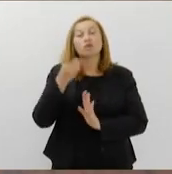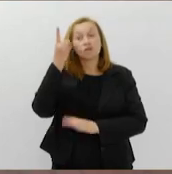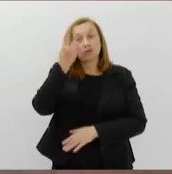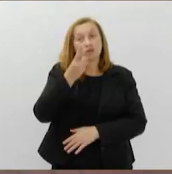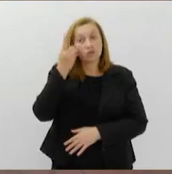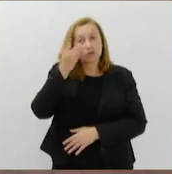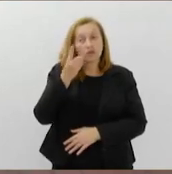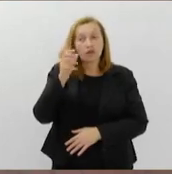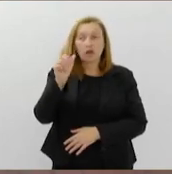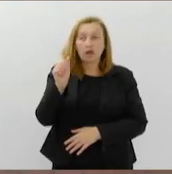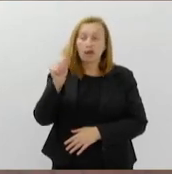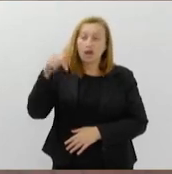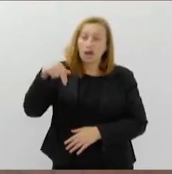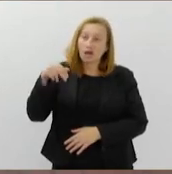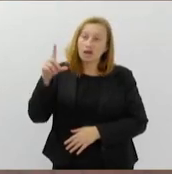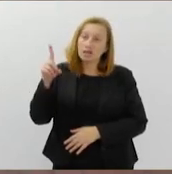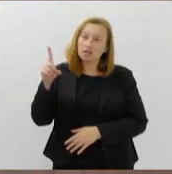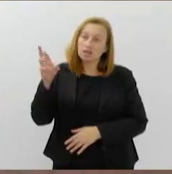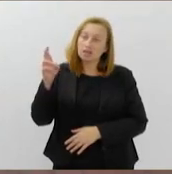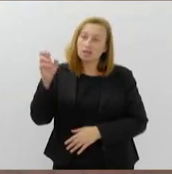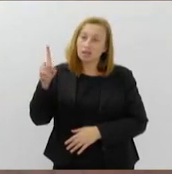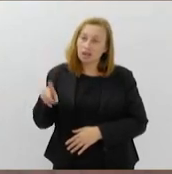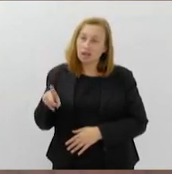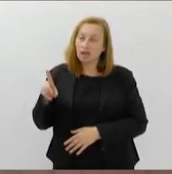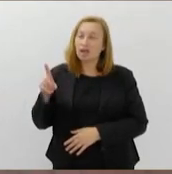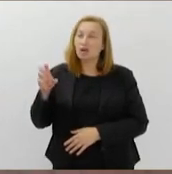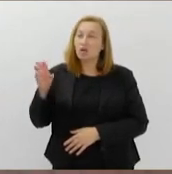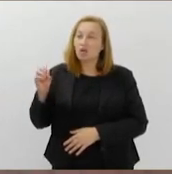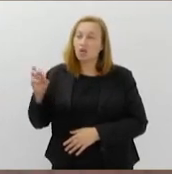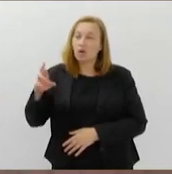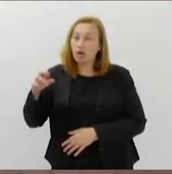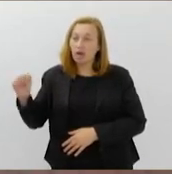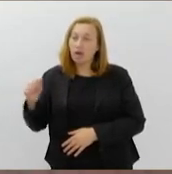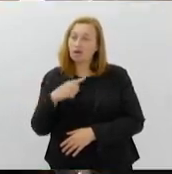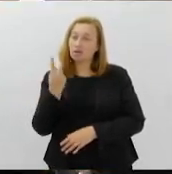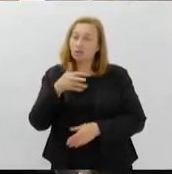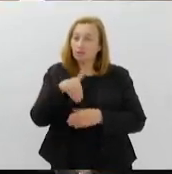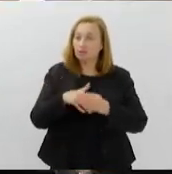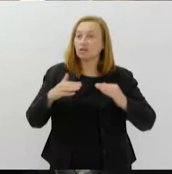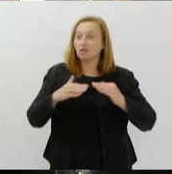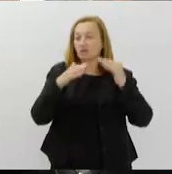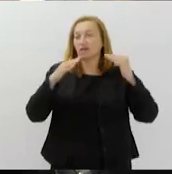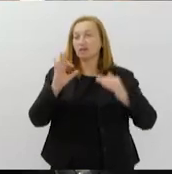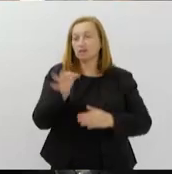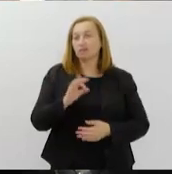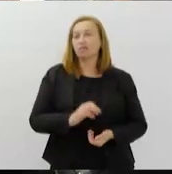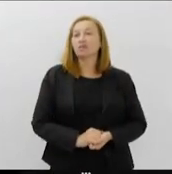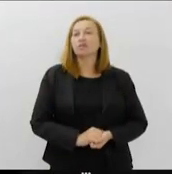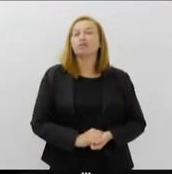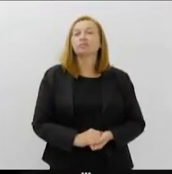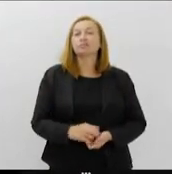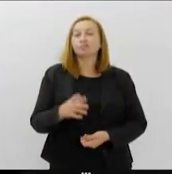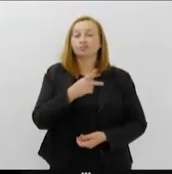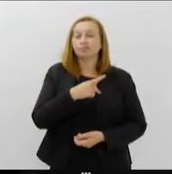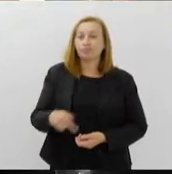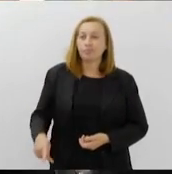deputado André Correia, e, evidentemente, vamos votar favorável.